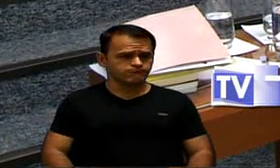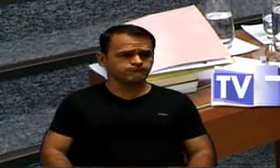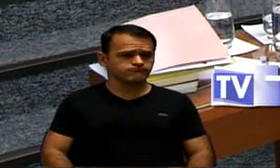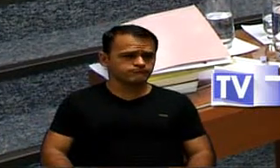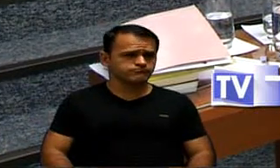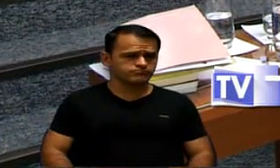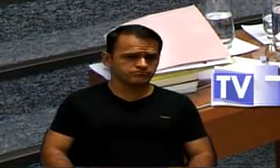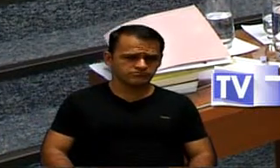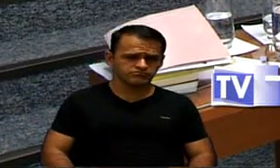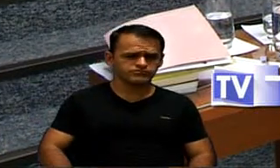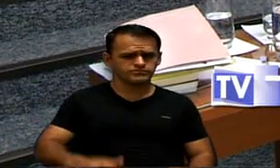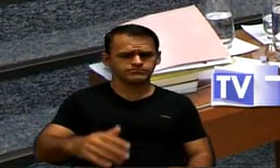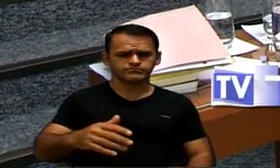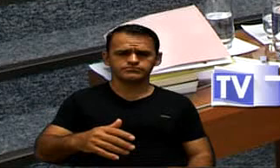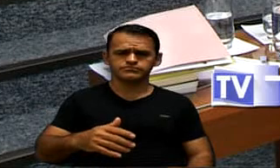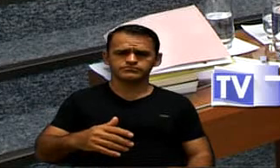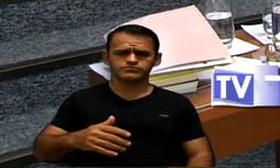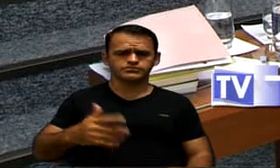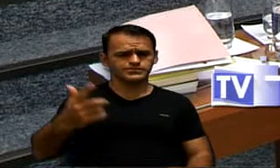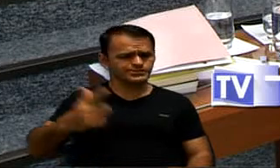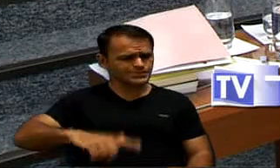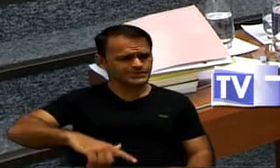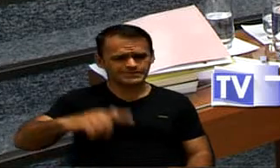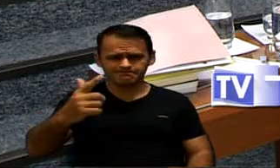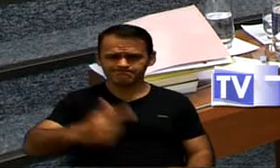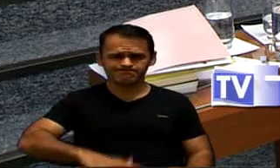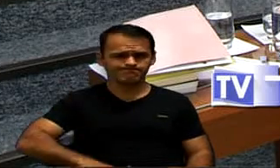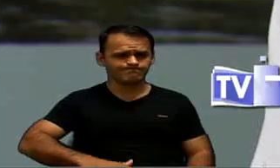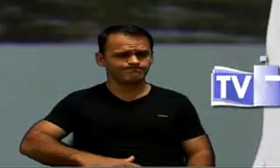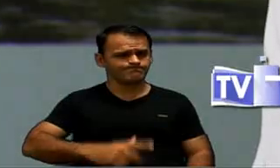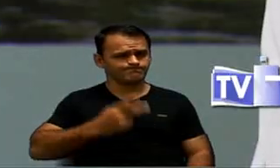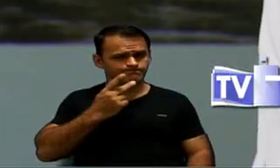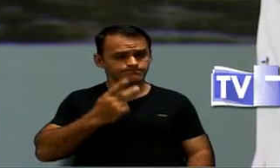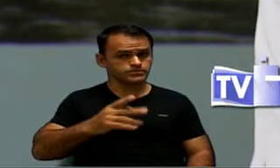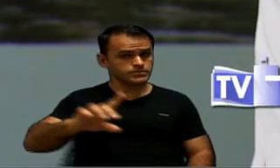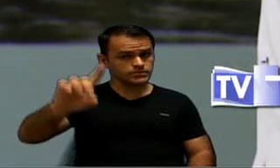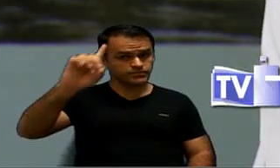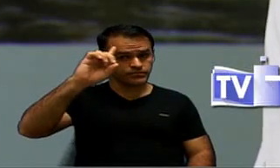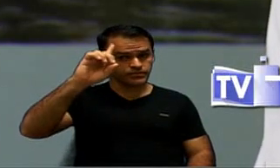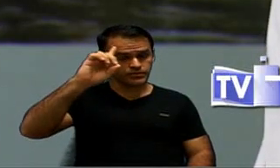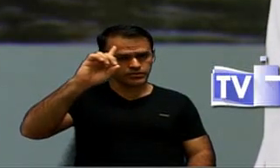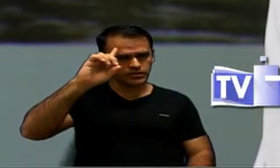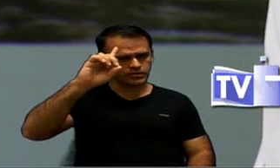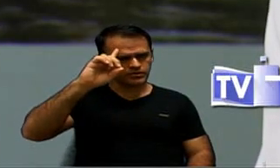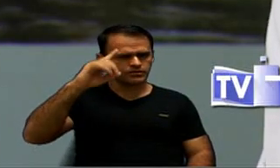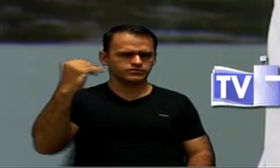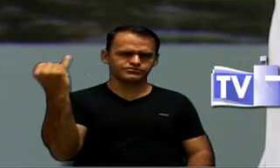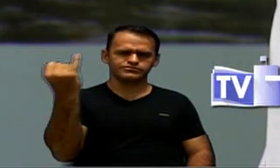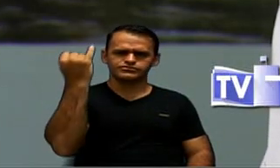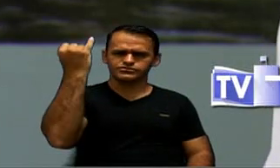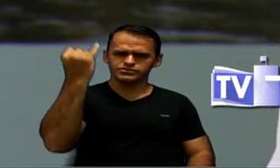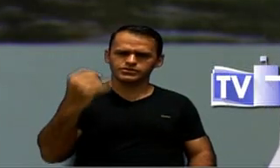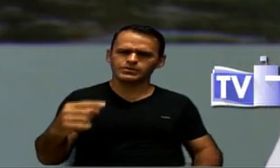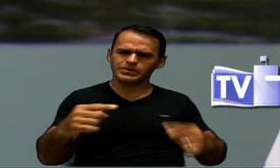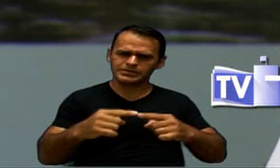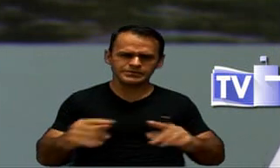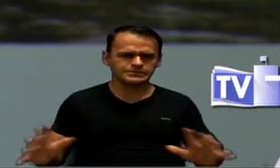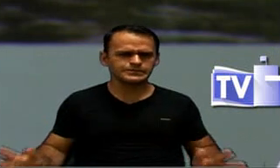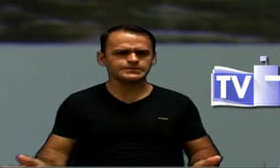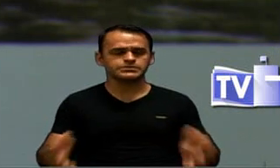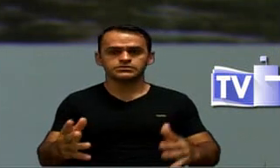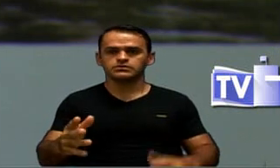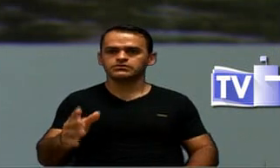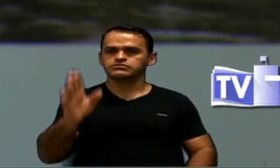Reforçar sempre, viu, Manuela, as companheiras aqui da mesa, essas datas que são simbólicas e fazem parte de campanhas